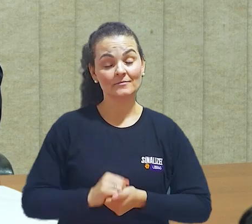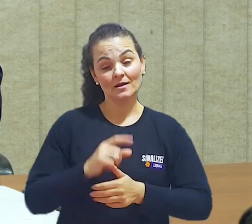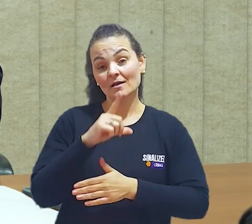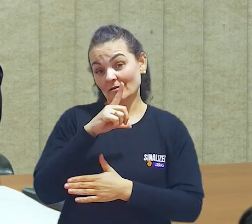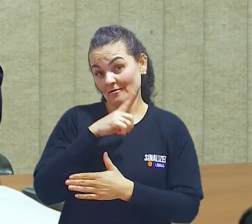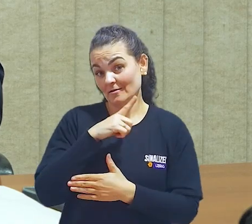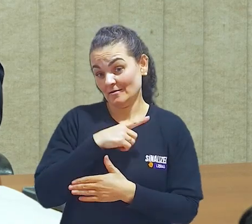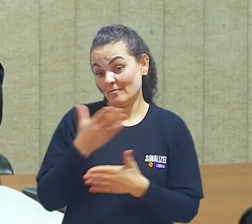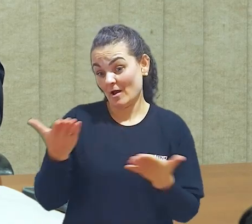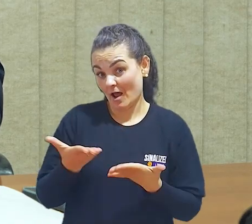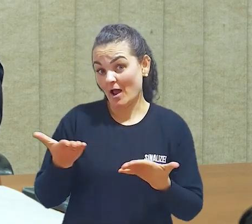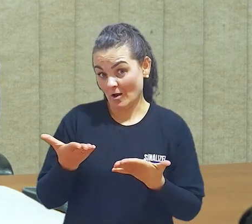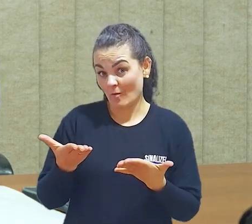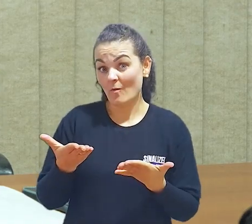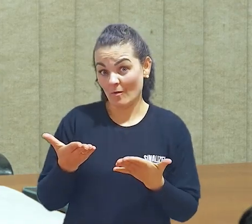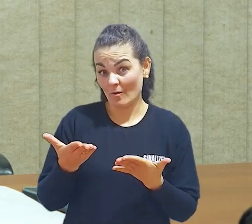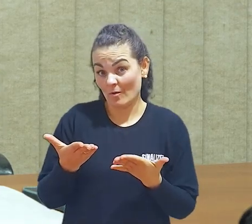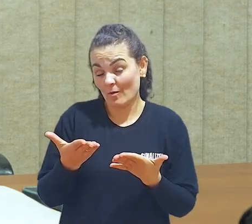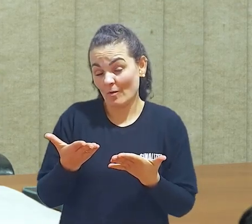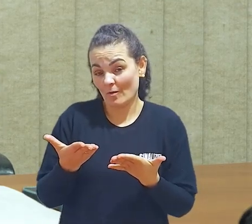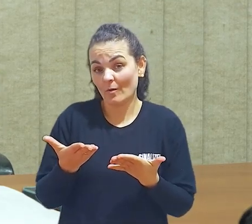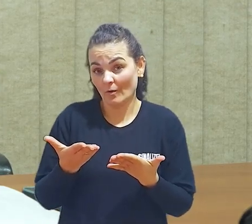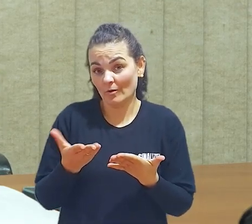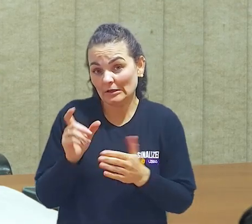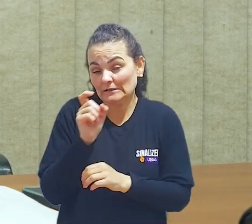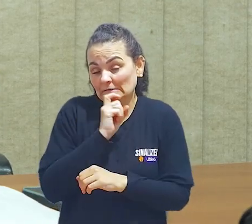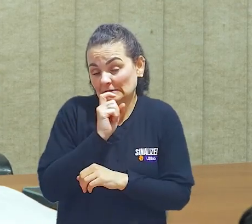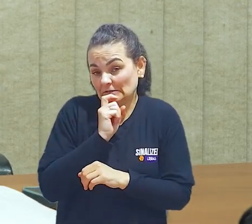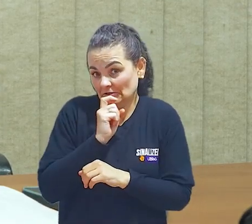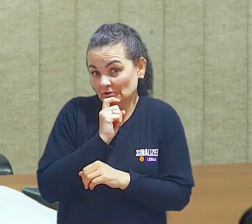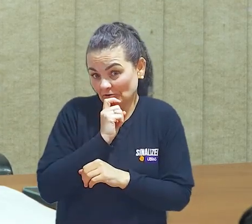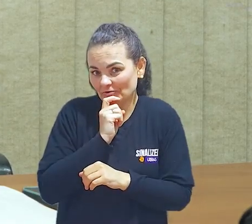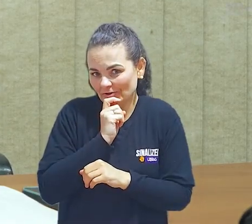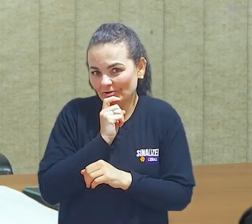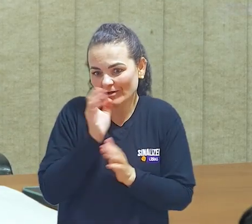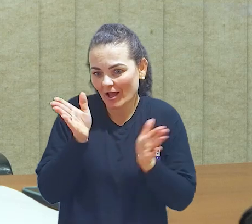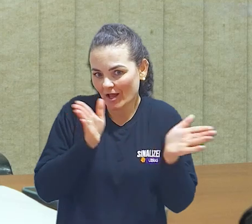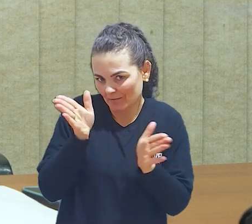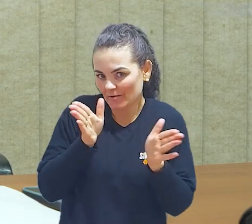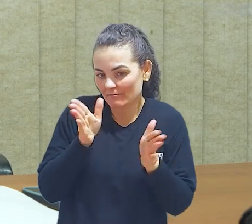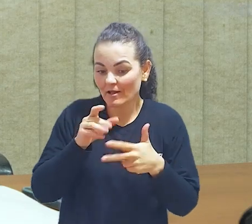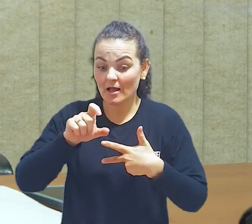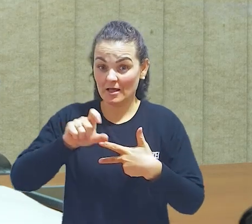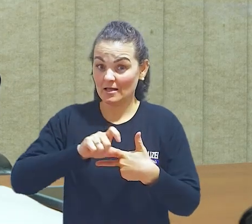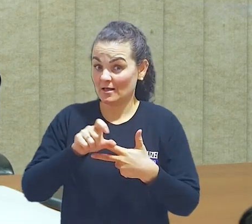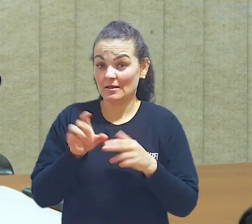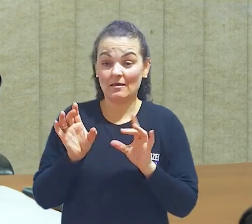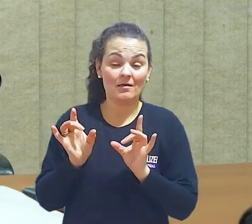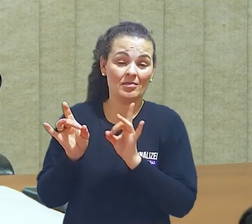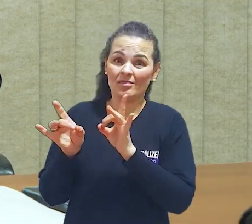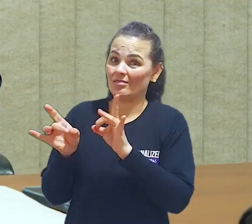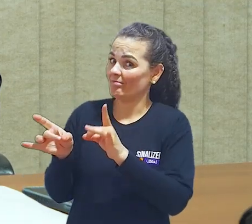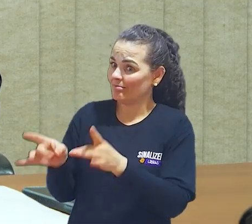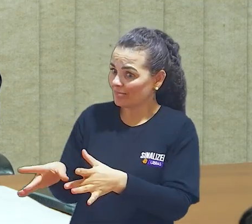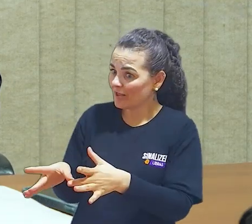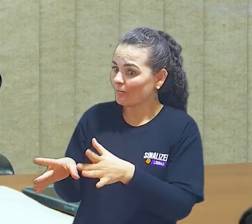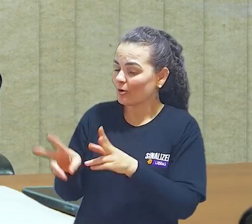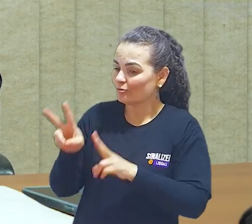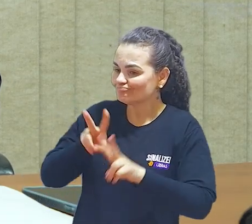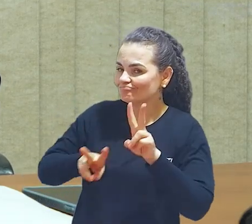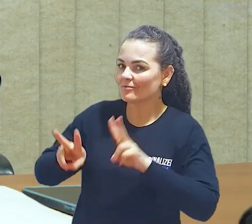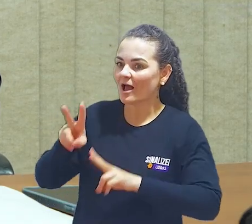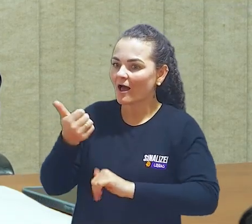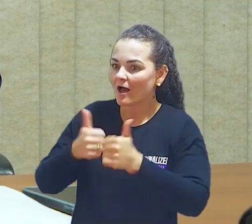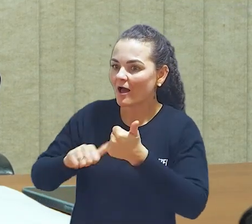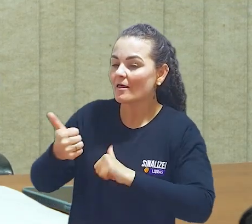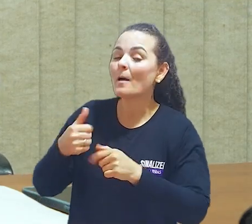estejamos aqui num período de frio, que o Executivo não abandone esta análise, porque ano